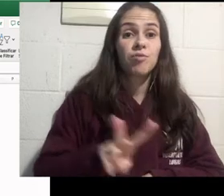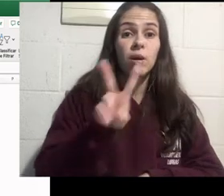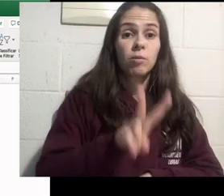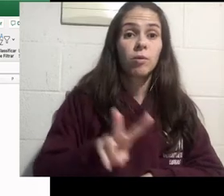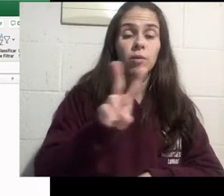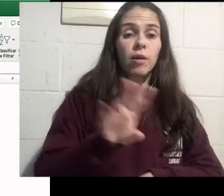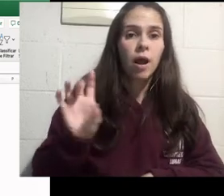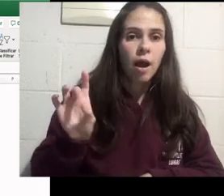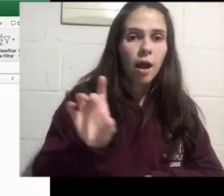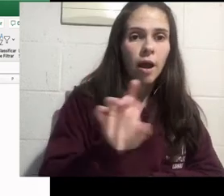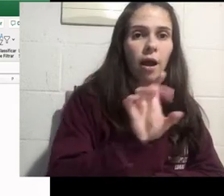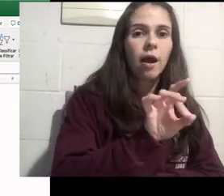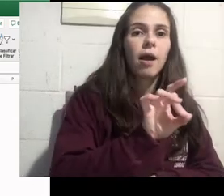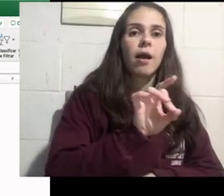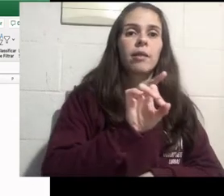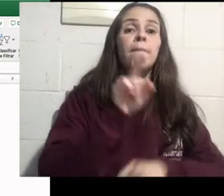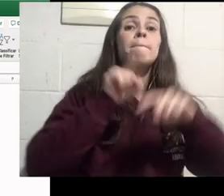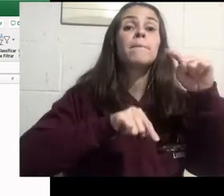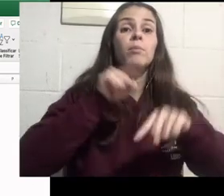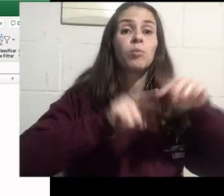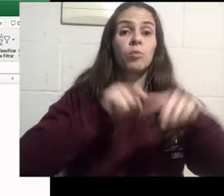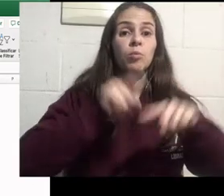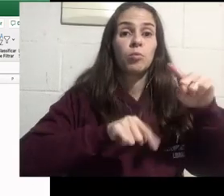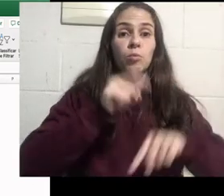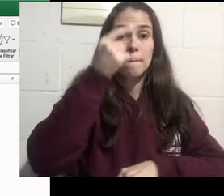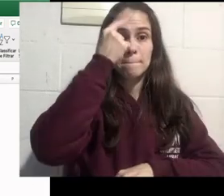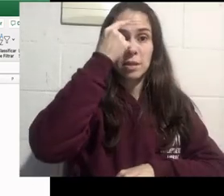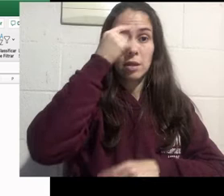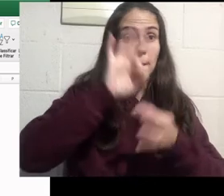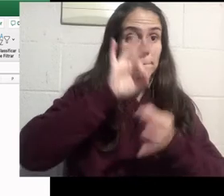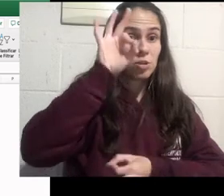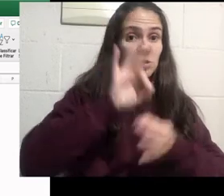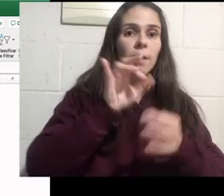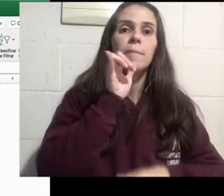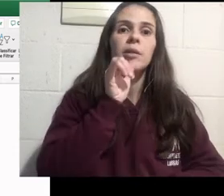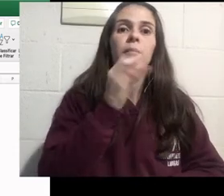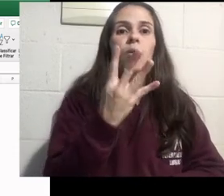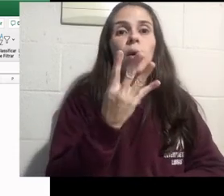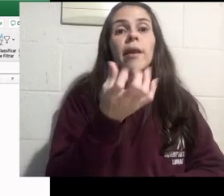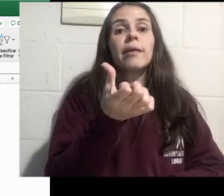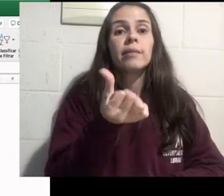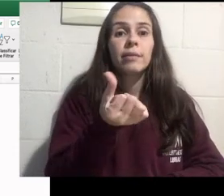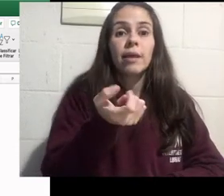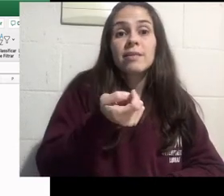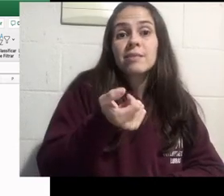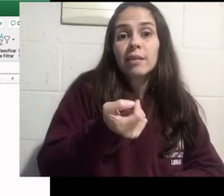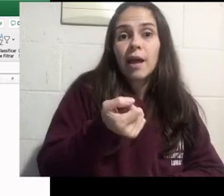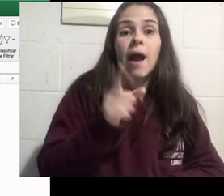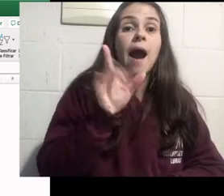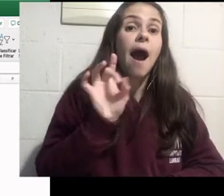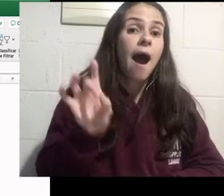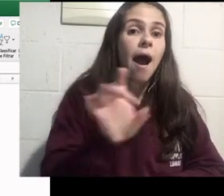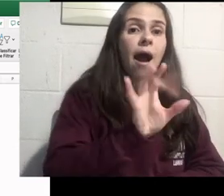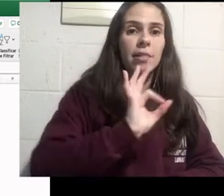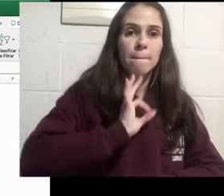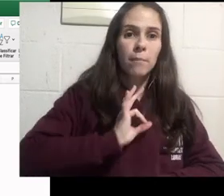de cada item desses na unidade de medida que se refere. Então, por exemplo, 46 centavos é por unidade de